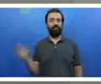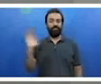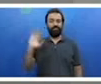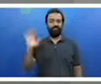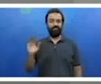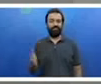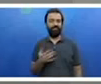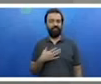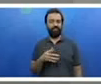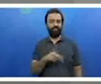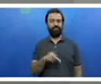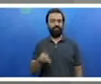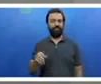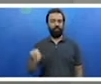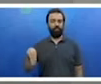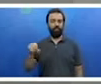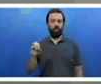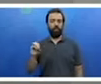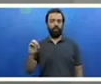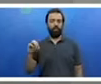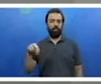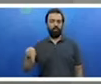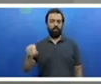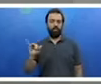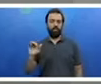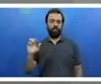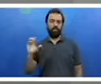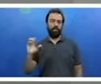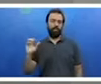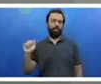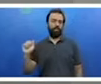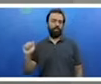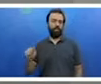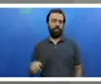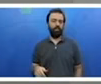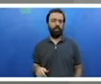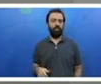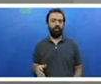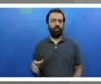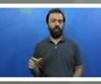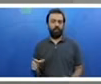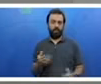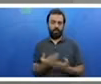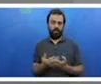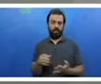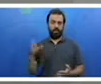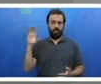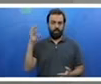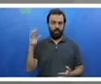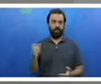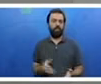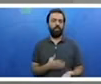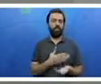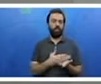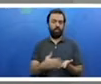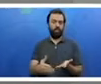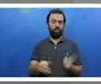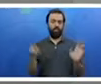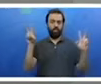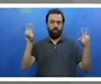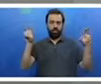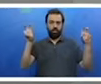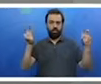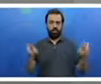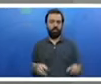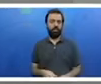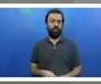Olá, eu sou a professora Mônica e na aula de ciências de hoje nós vamos falar sobre um assunto novo. Nós vamos falar